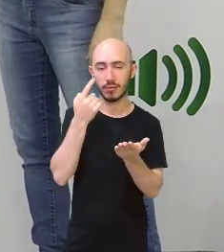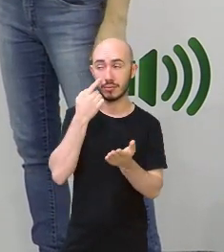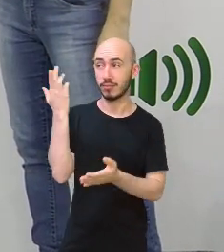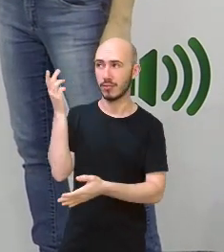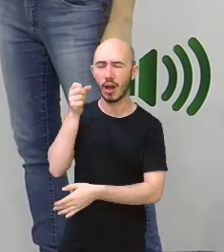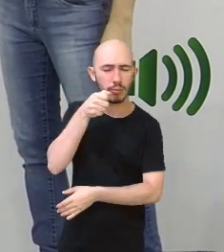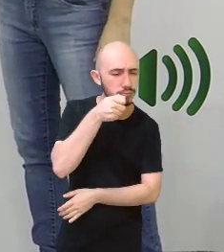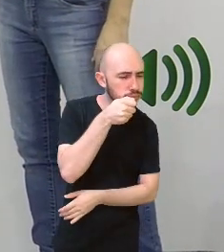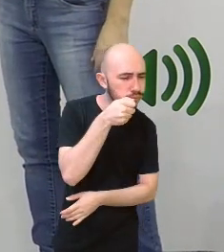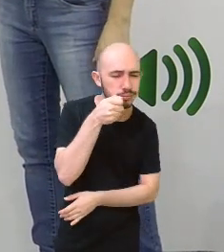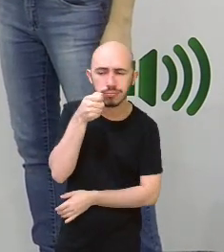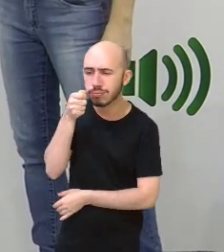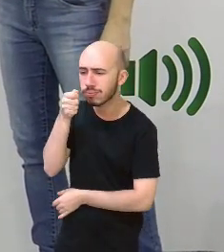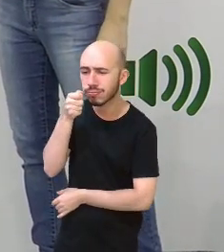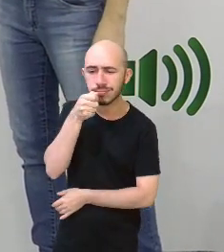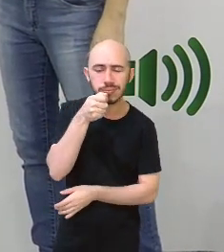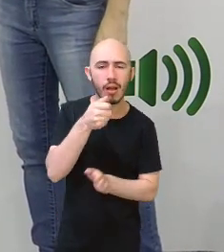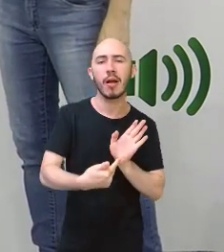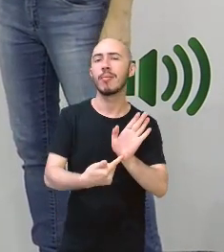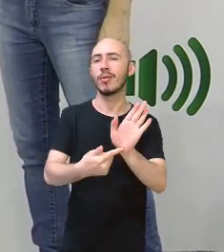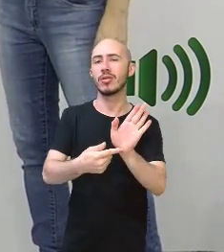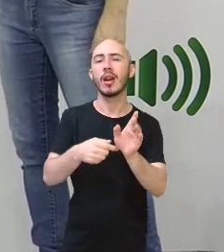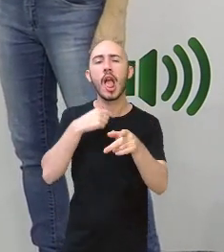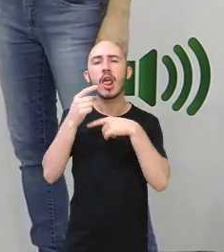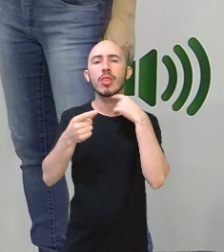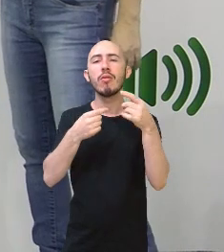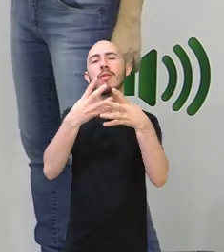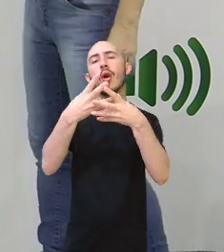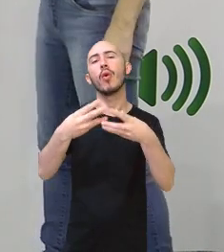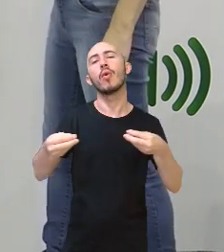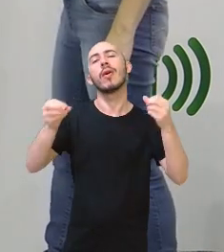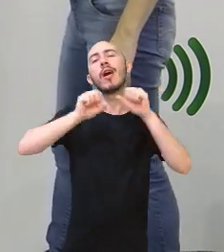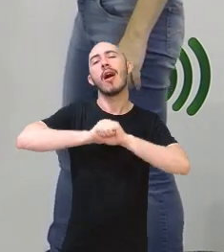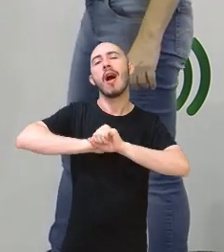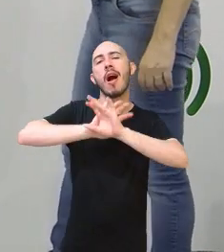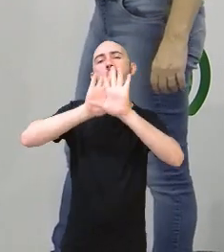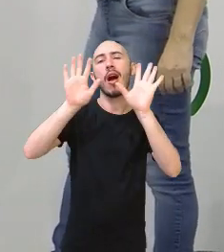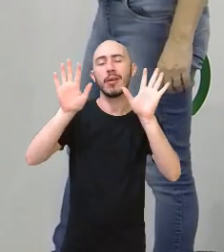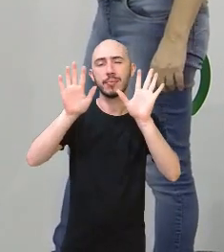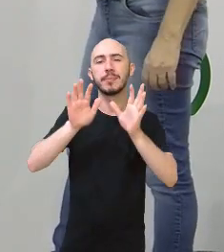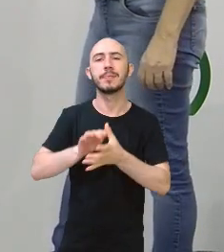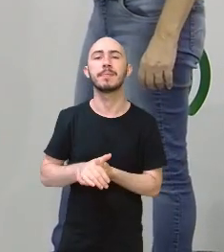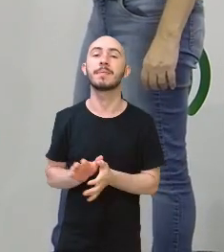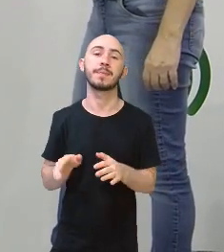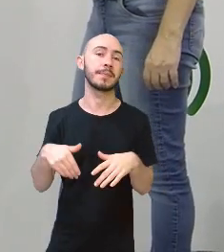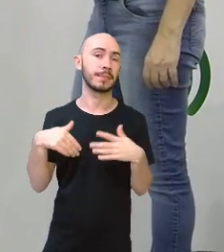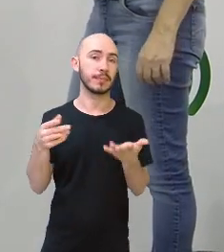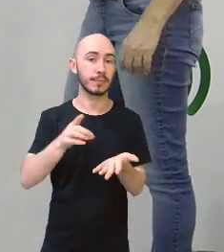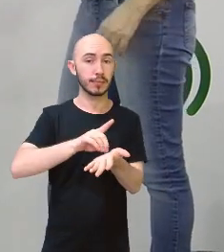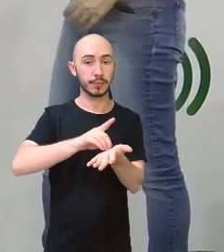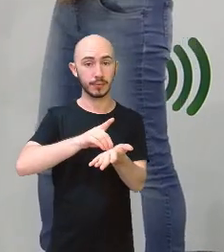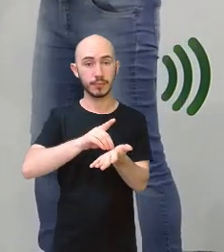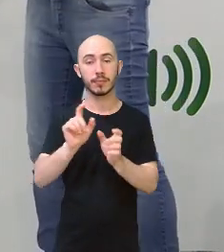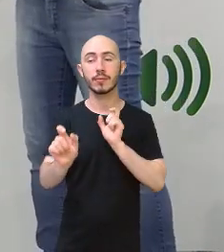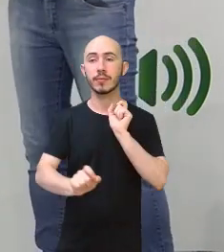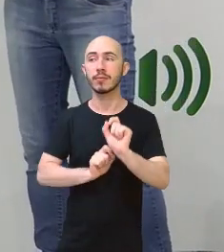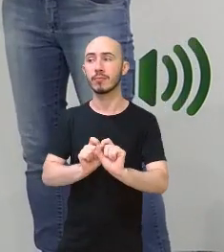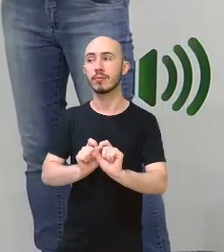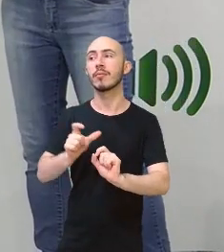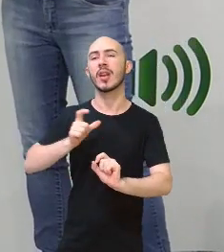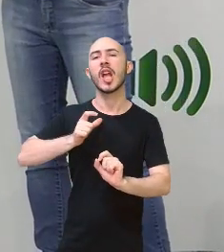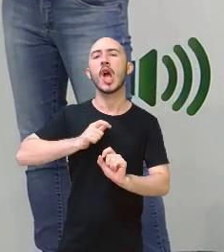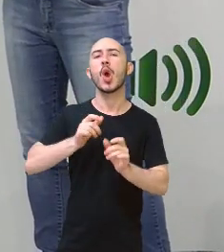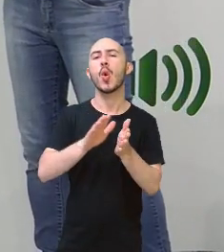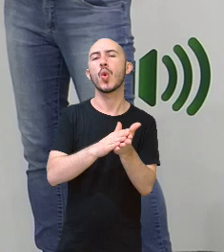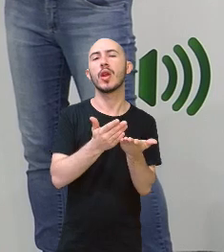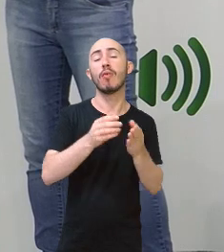está mostrando que ele vai esclarecer as nossas dúvidas, né? Geralmente, um dicionário, ele é um livro